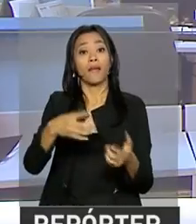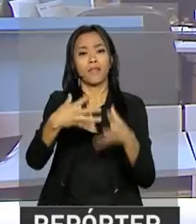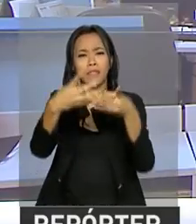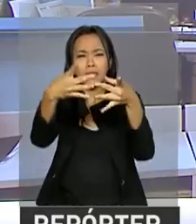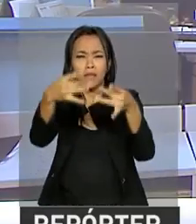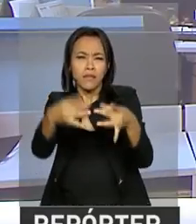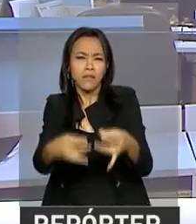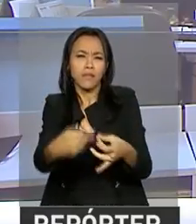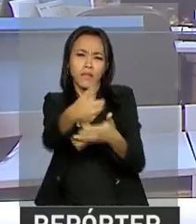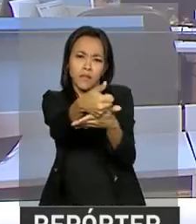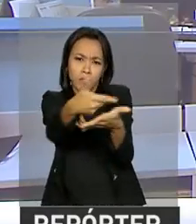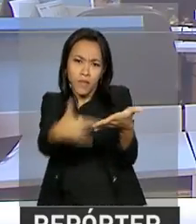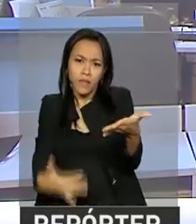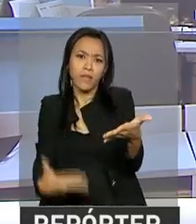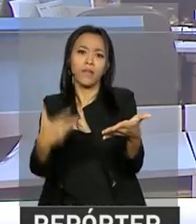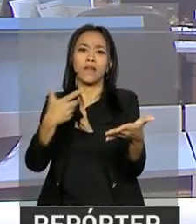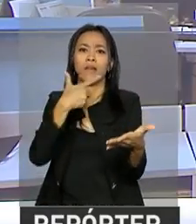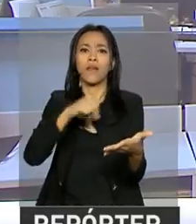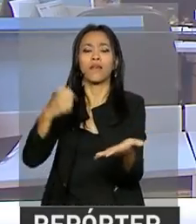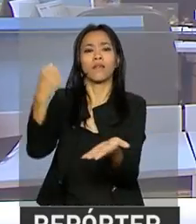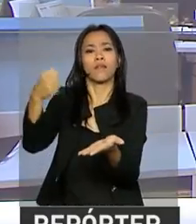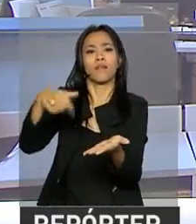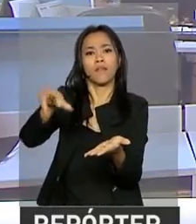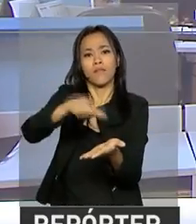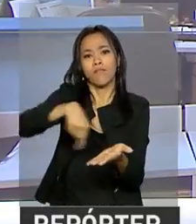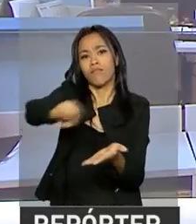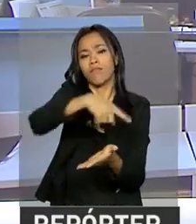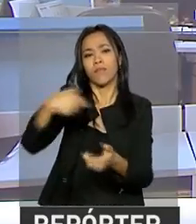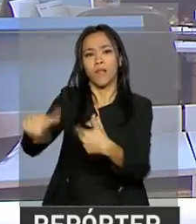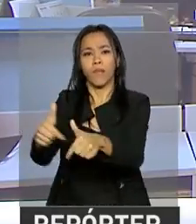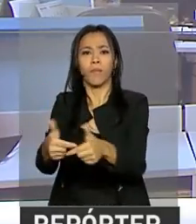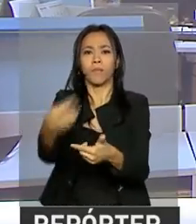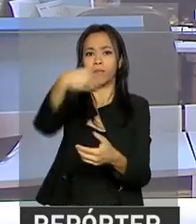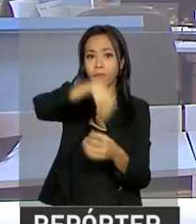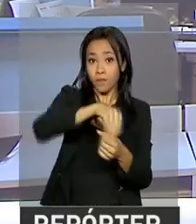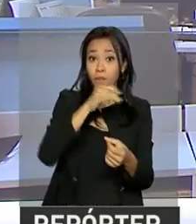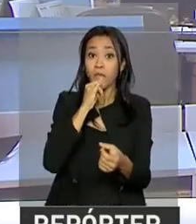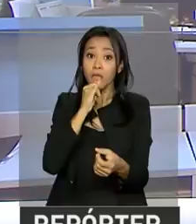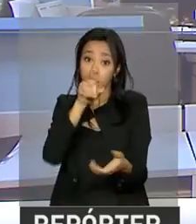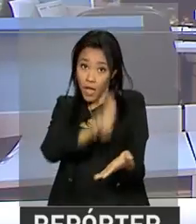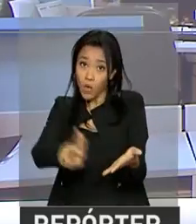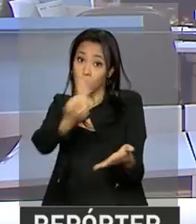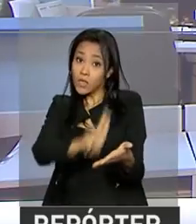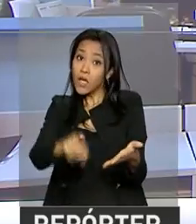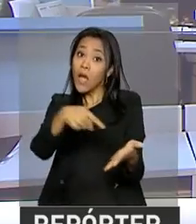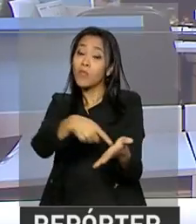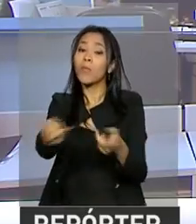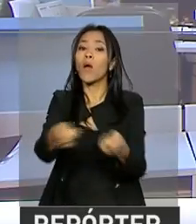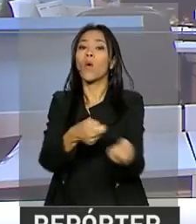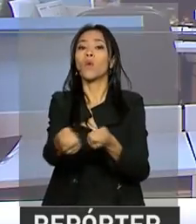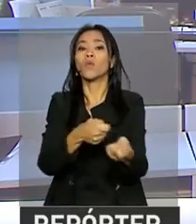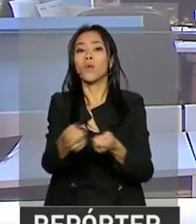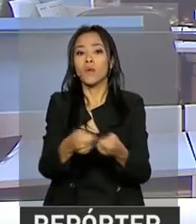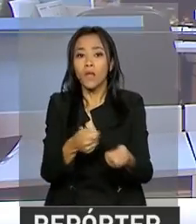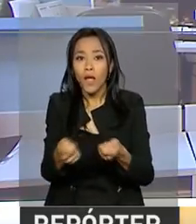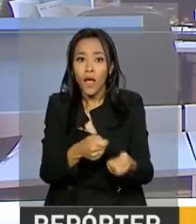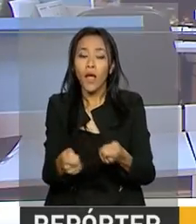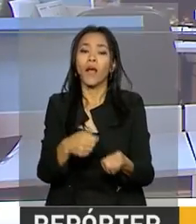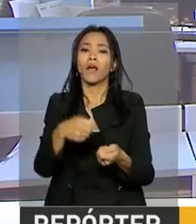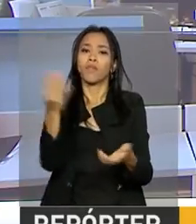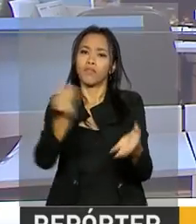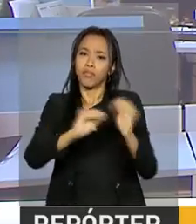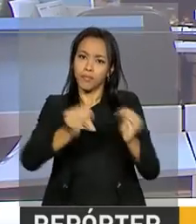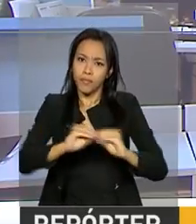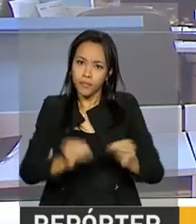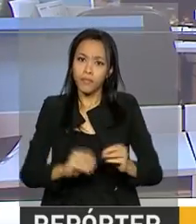sobre empregadores e trabalhadores formais no Brasil. É usada, por exemplo, para controlar os registros do